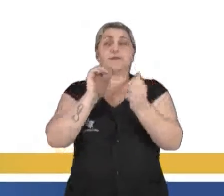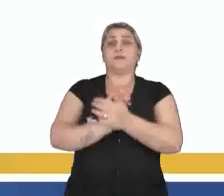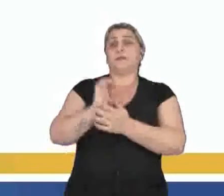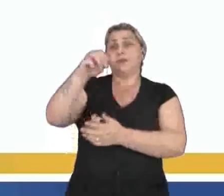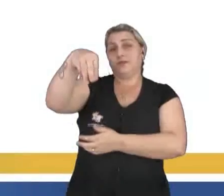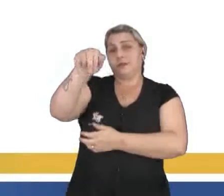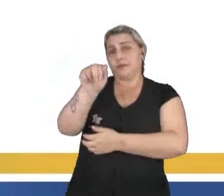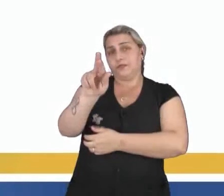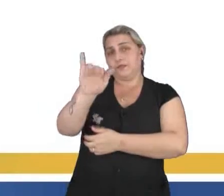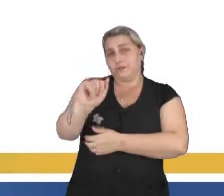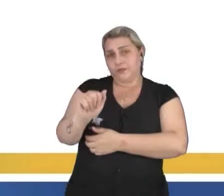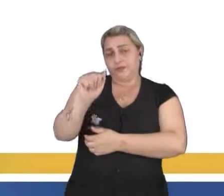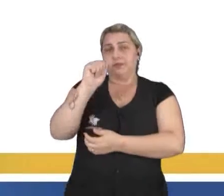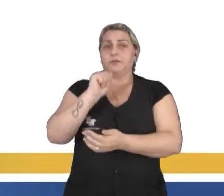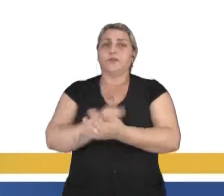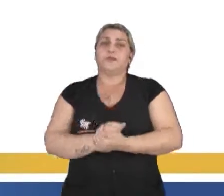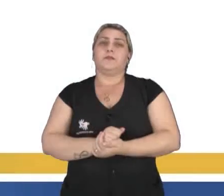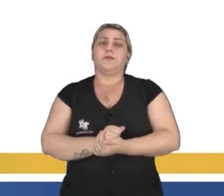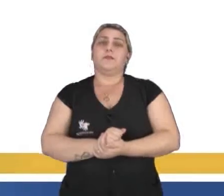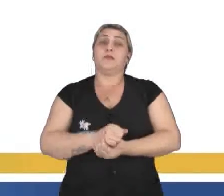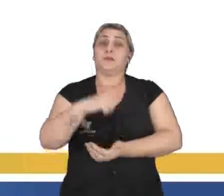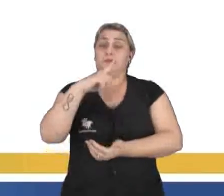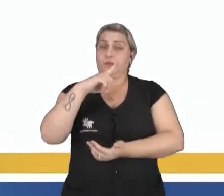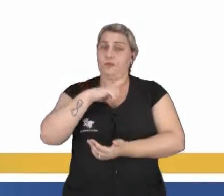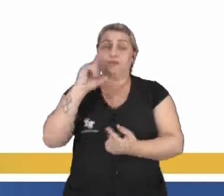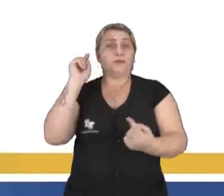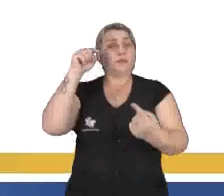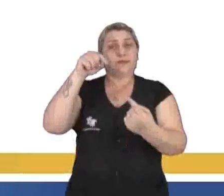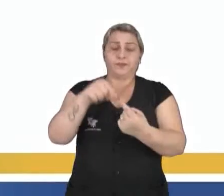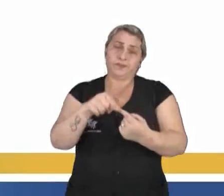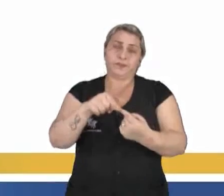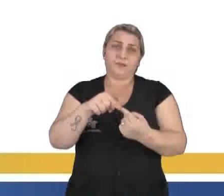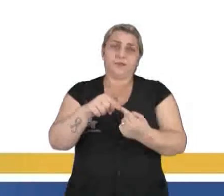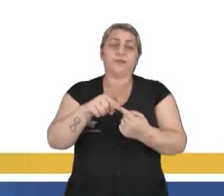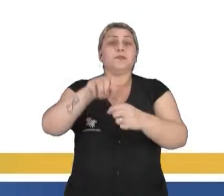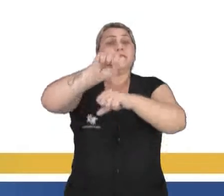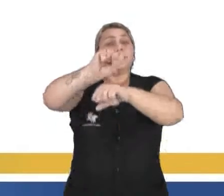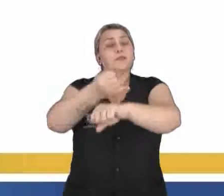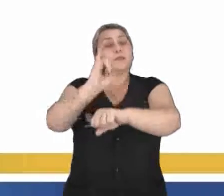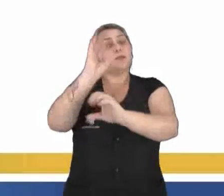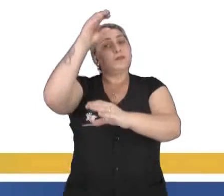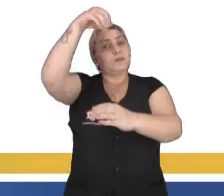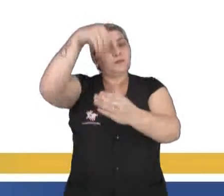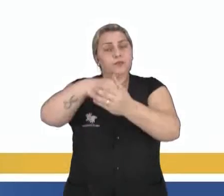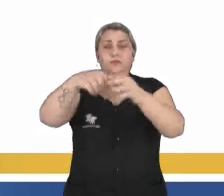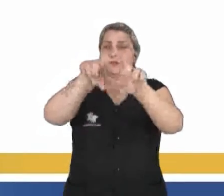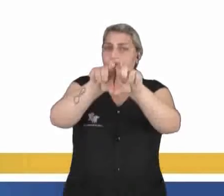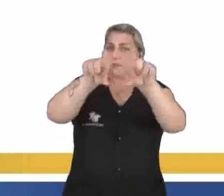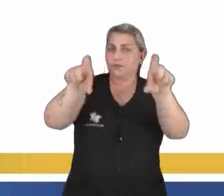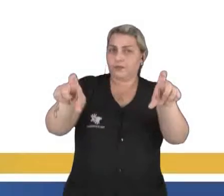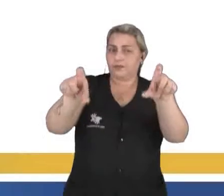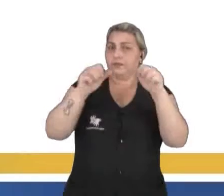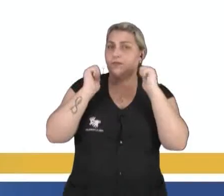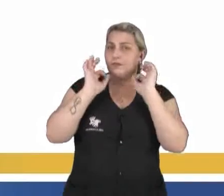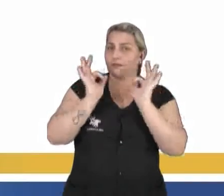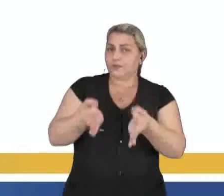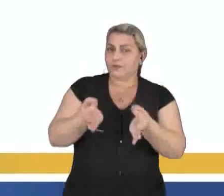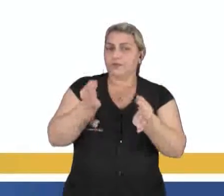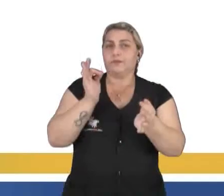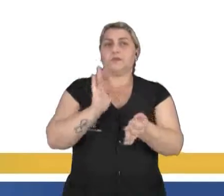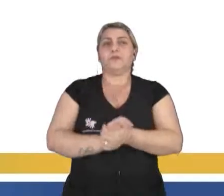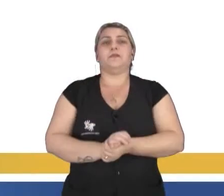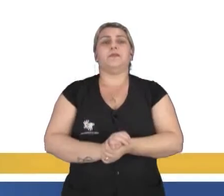Maria tá ele vai ter essa função ali de sujeito dentro daquela oração Tá